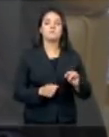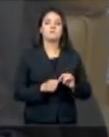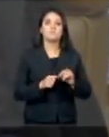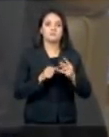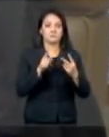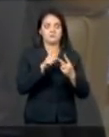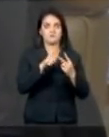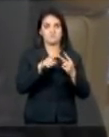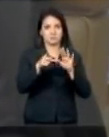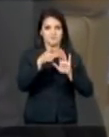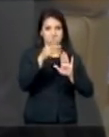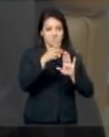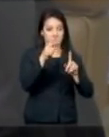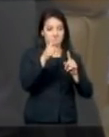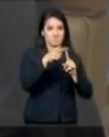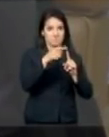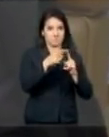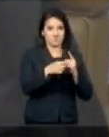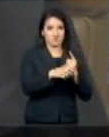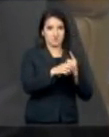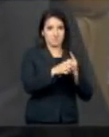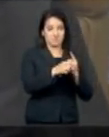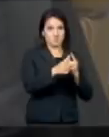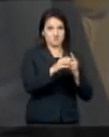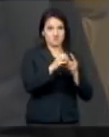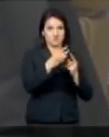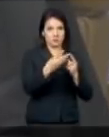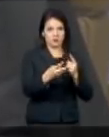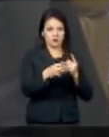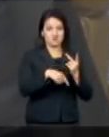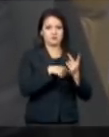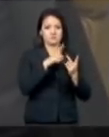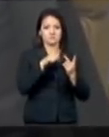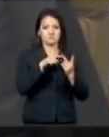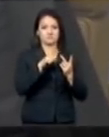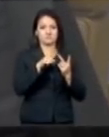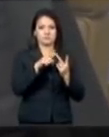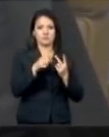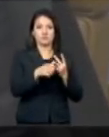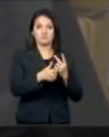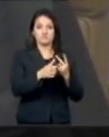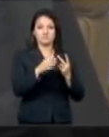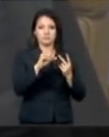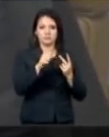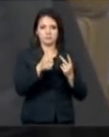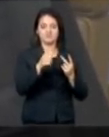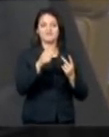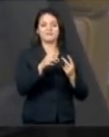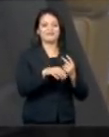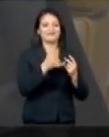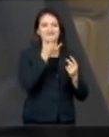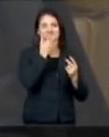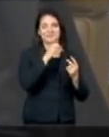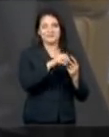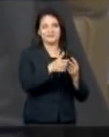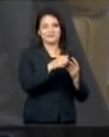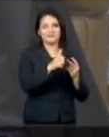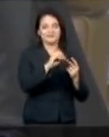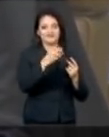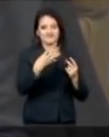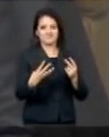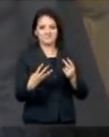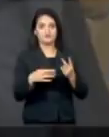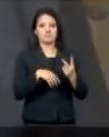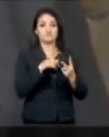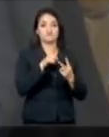a portaria 1.103 ea portaria esta 1104 a portaria 1.164